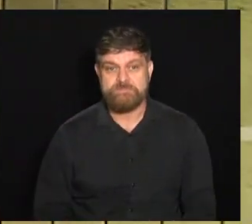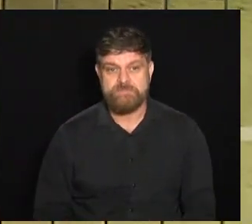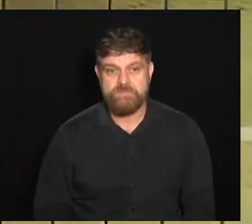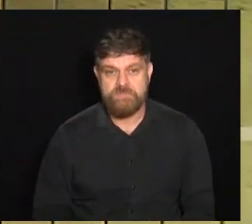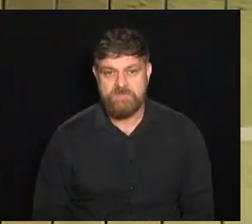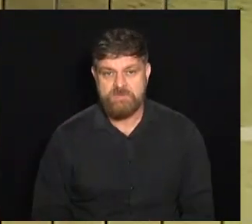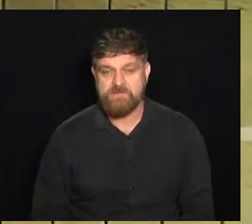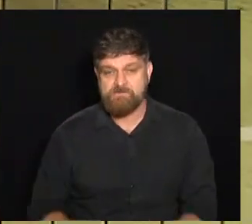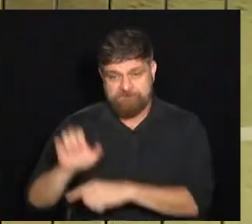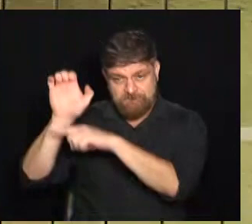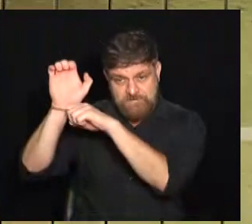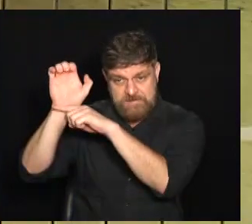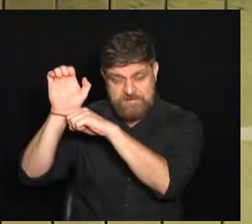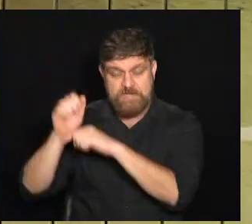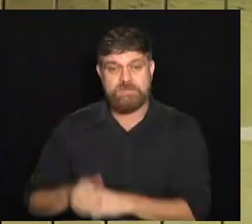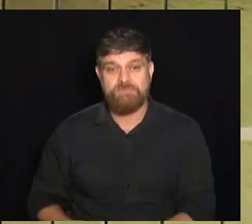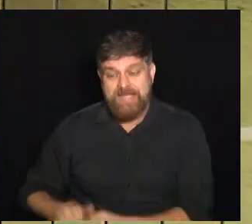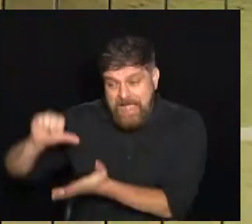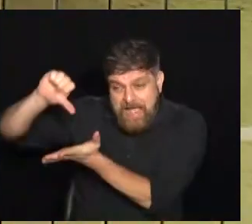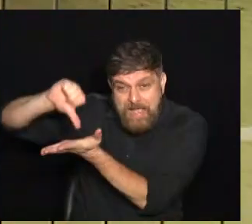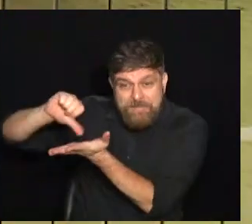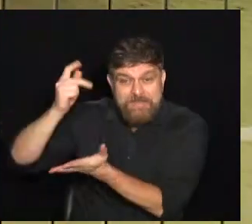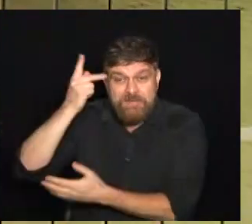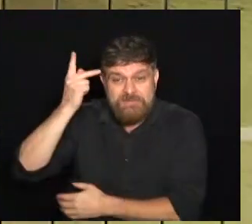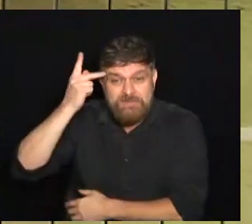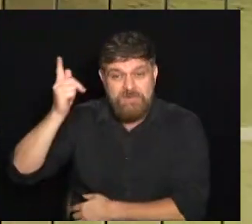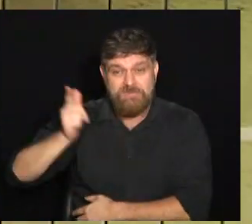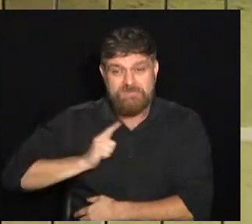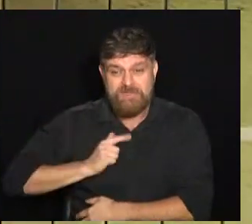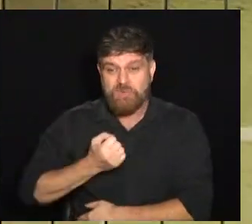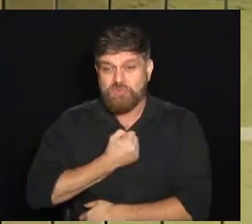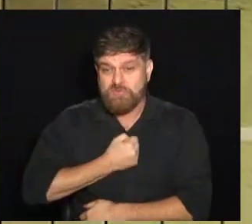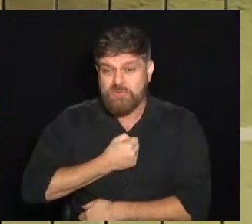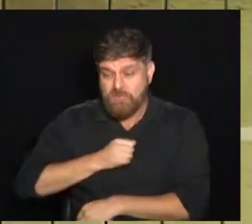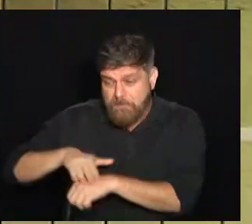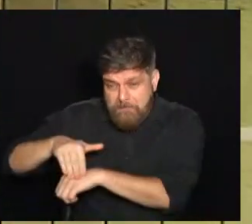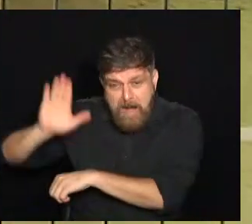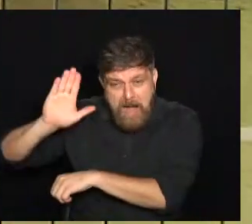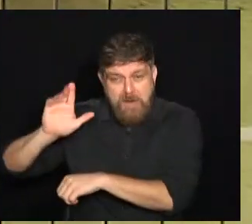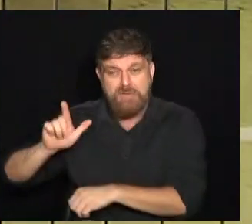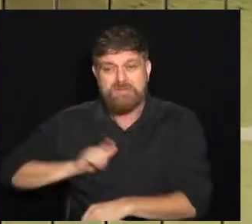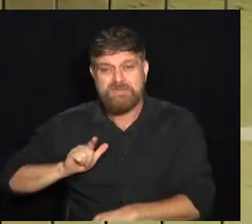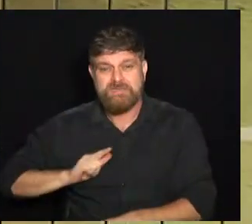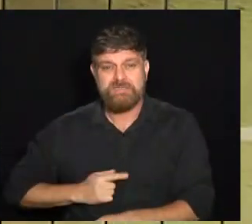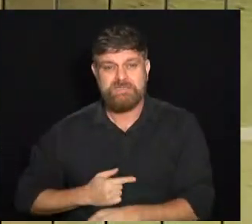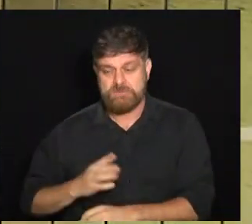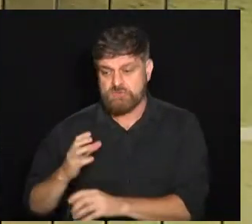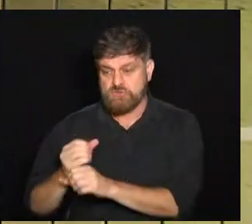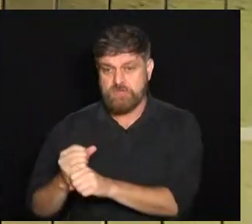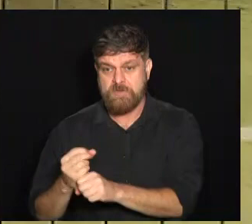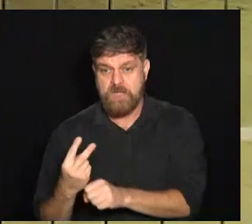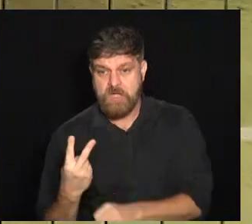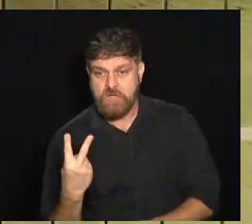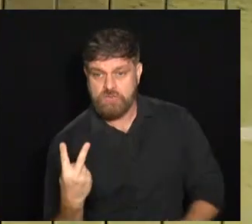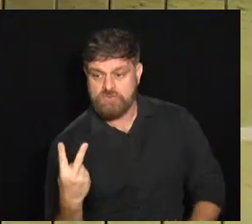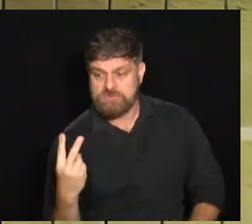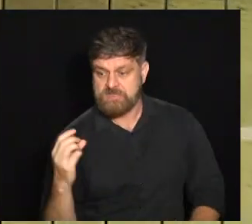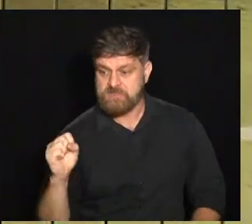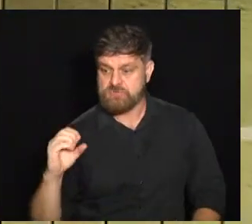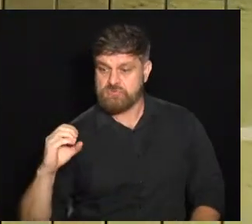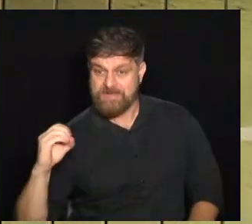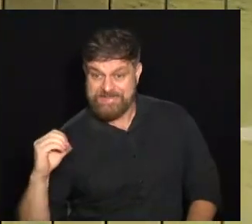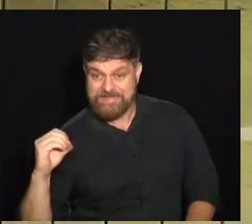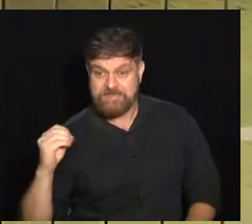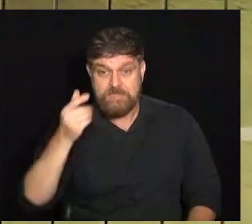No estado, a capital concentra o maior número de casos confirmados até agora, mais de 280.